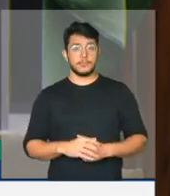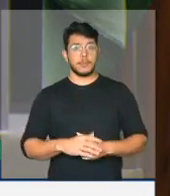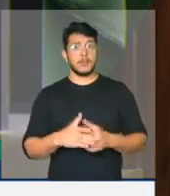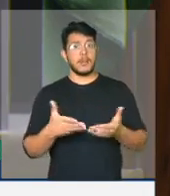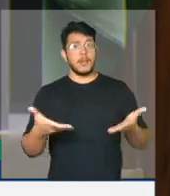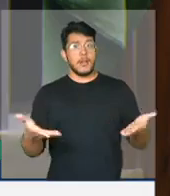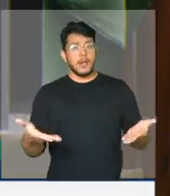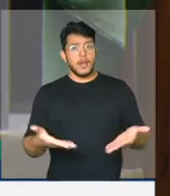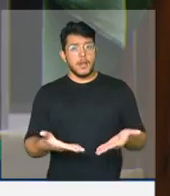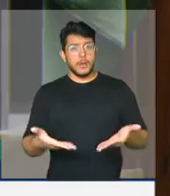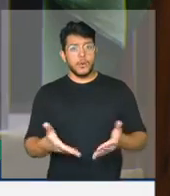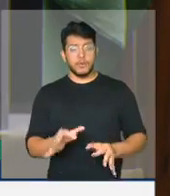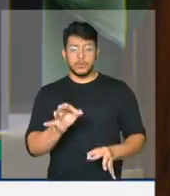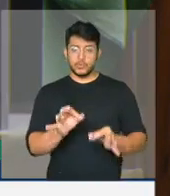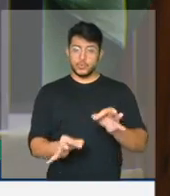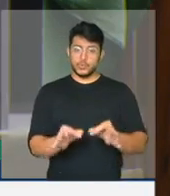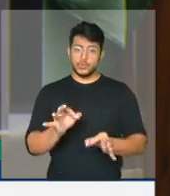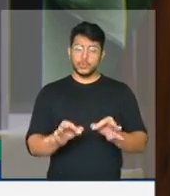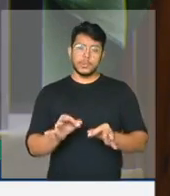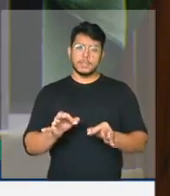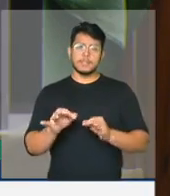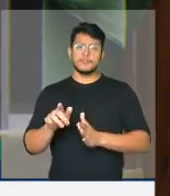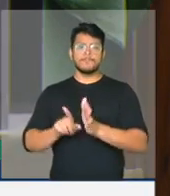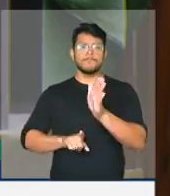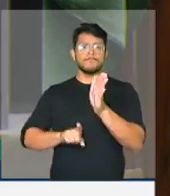pediu para ouvir o governo Bolsonaro.